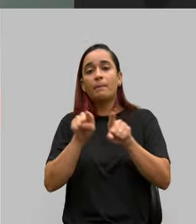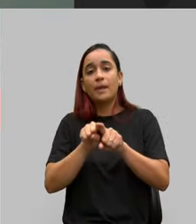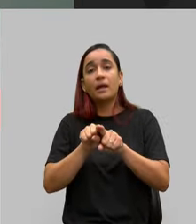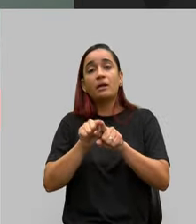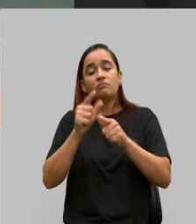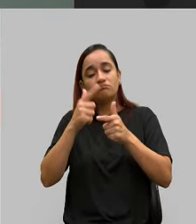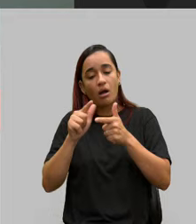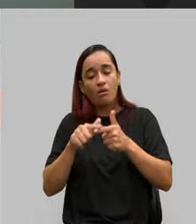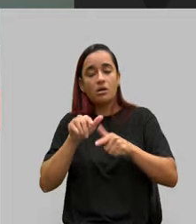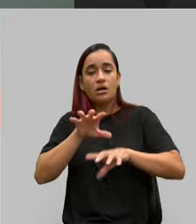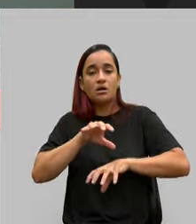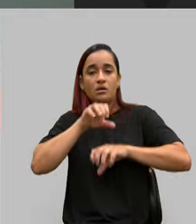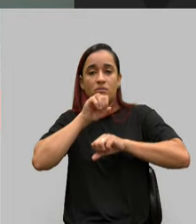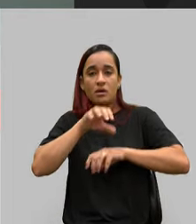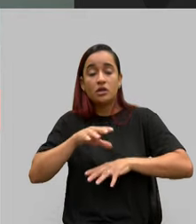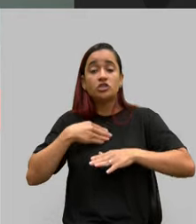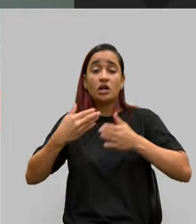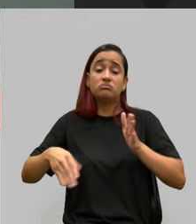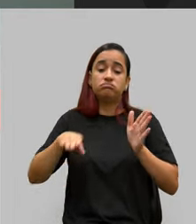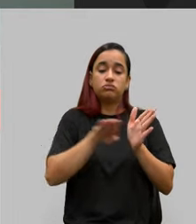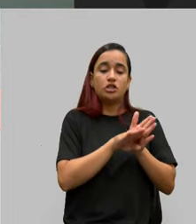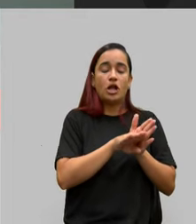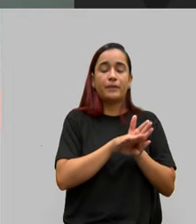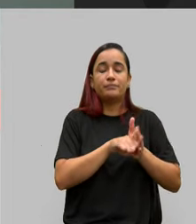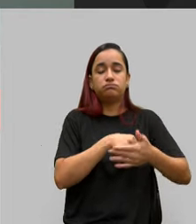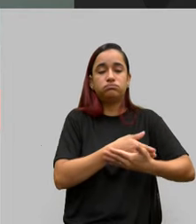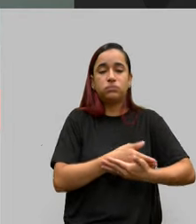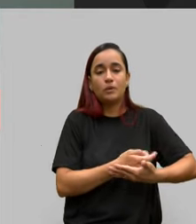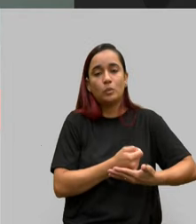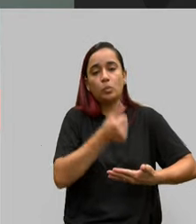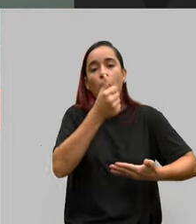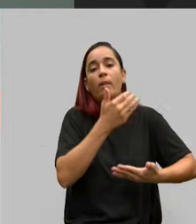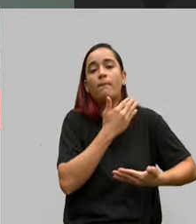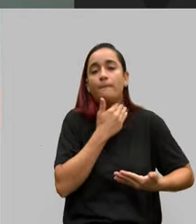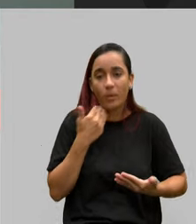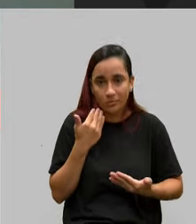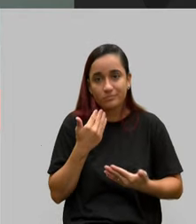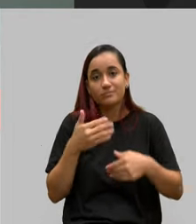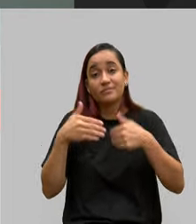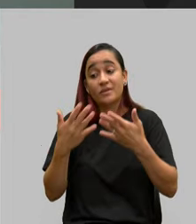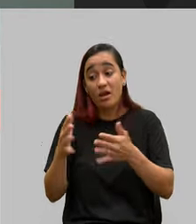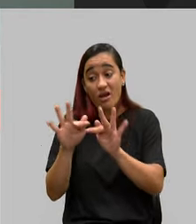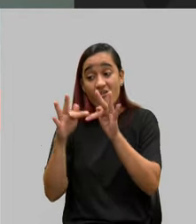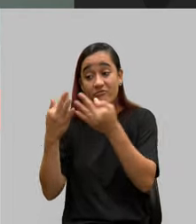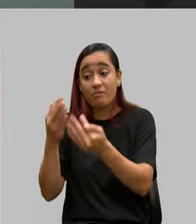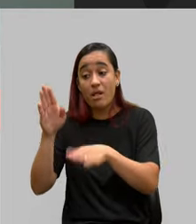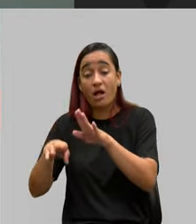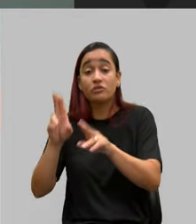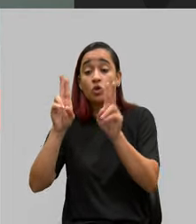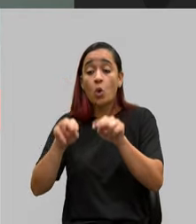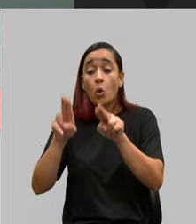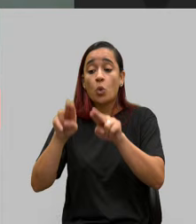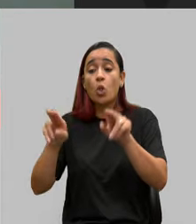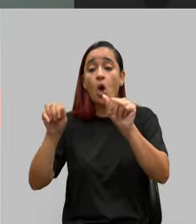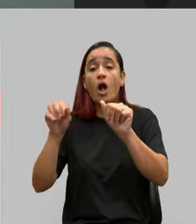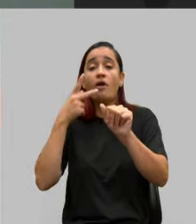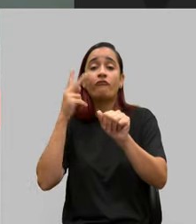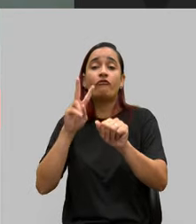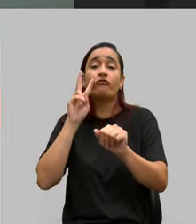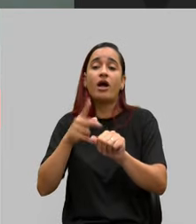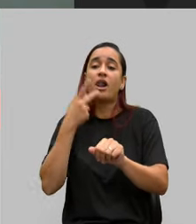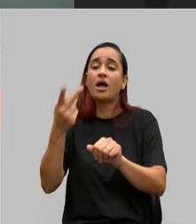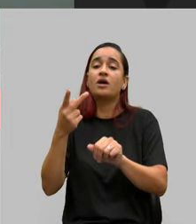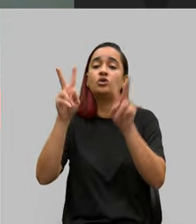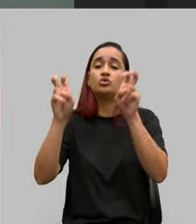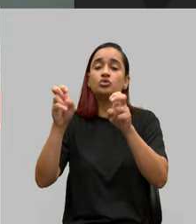chegam nos meus braços já num óbito Evidente e seus familiares nunca sequer ouviram falar do uso da canabis ou só do